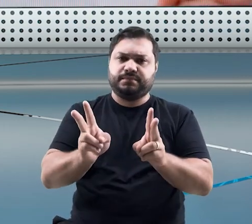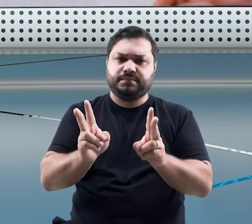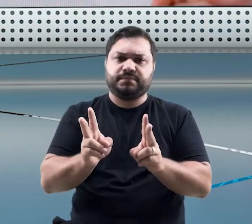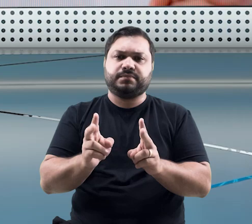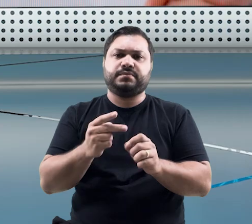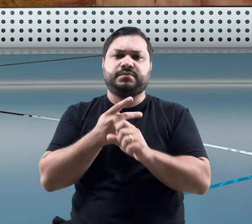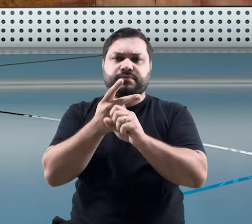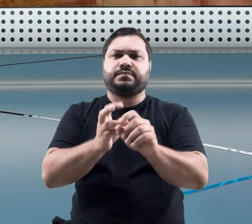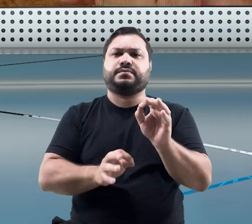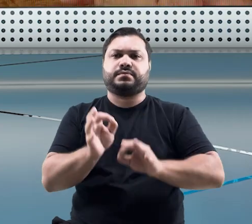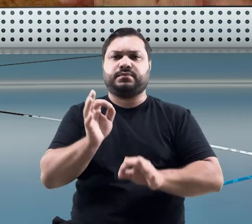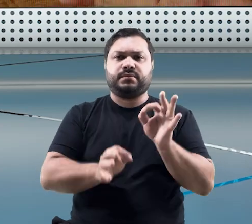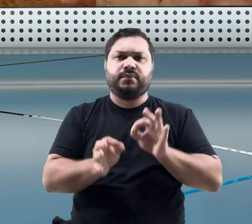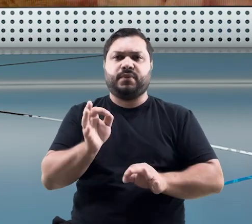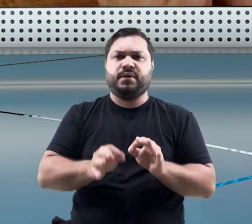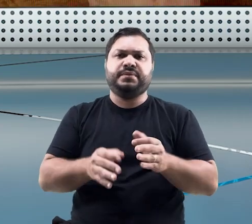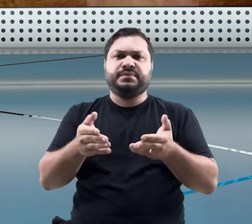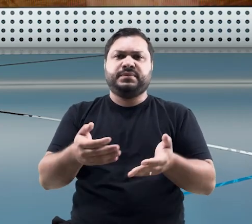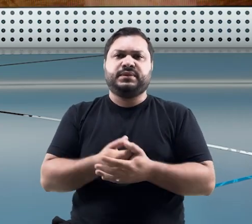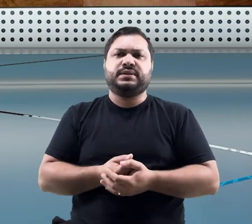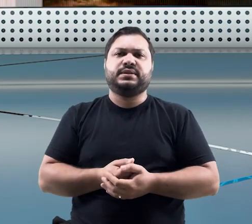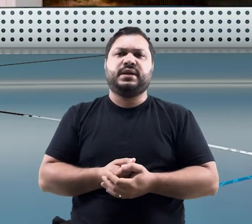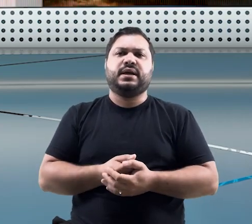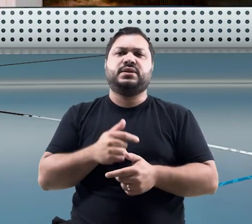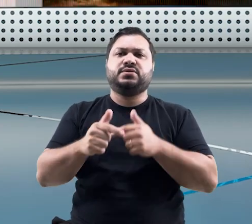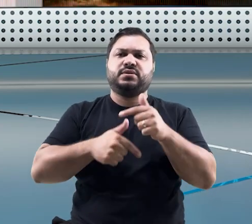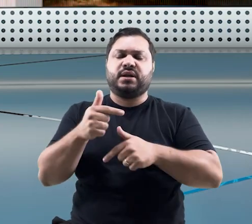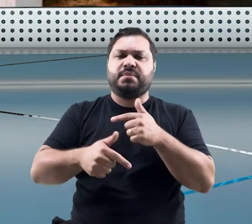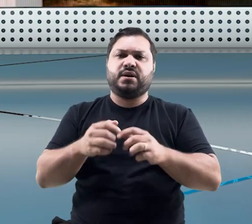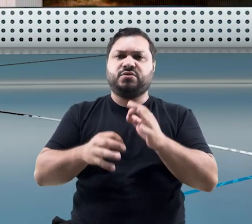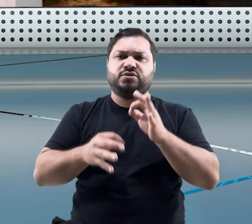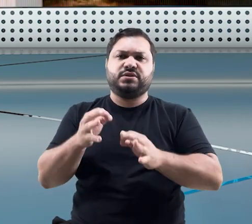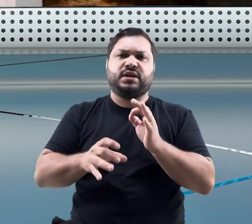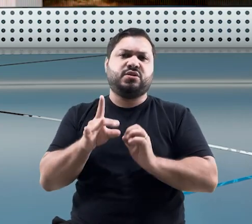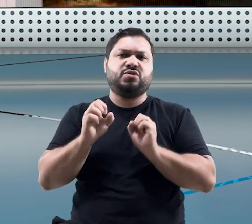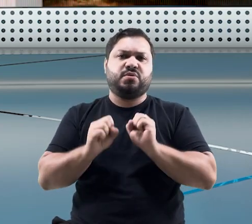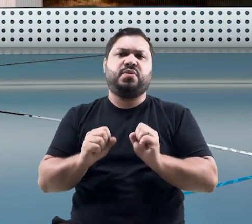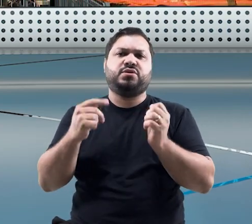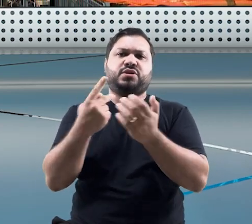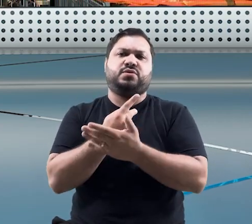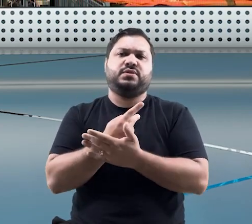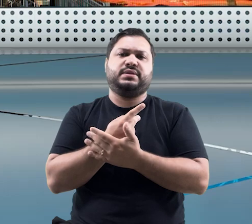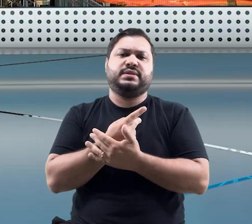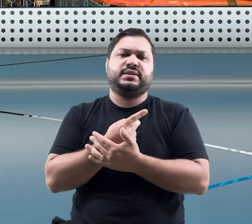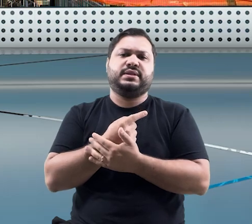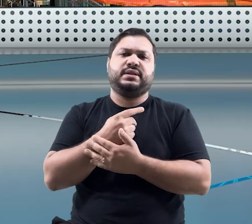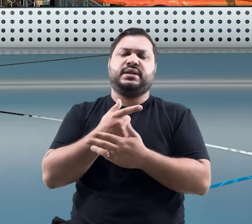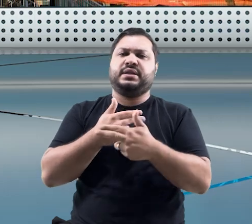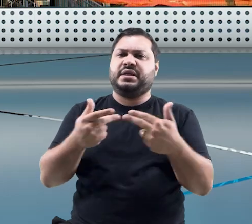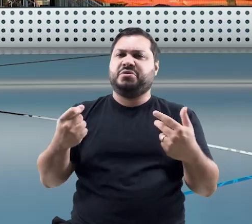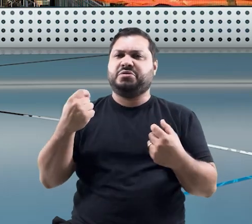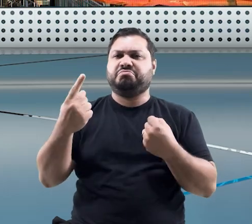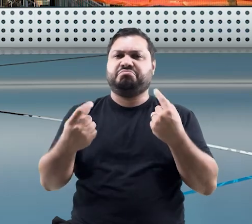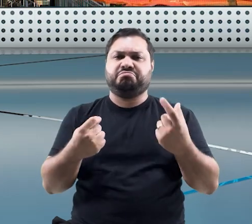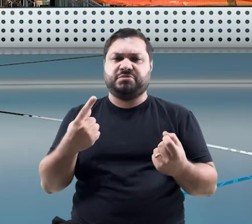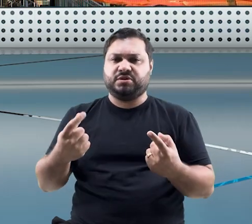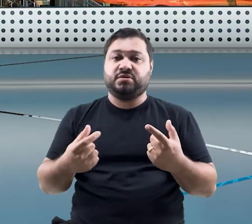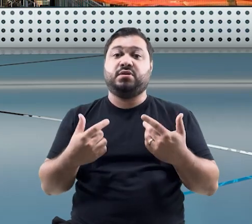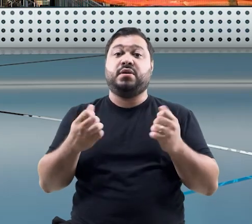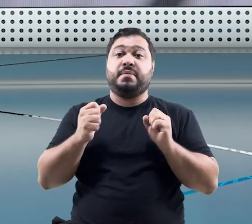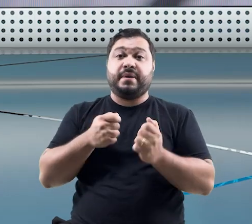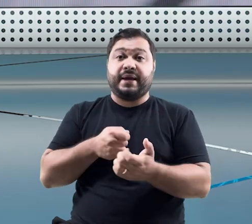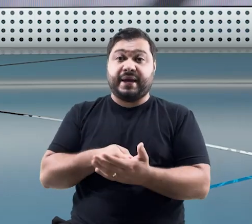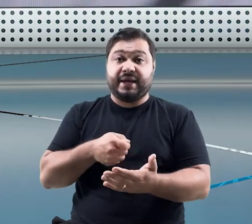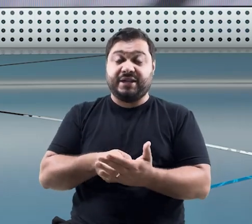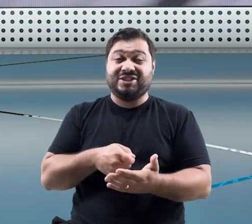candidato frequentemente busca a justiça. Nesse caso, a atuação do judiciário só pode ocorrer em situações